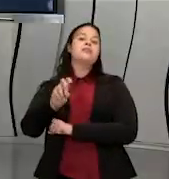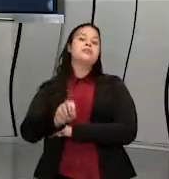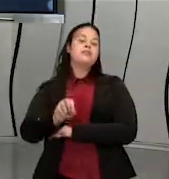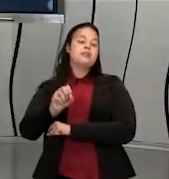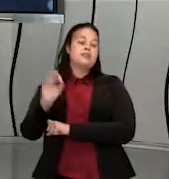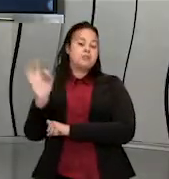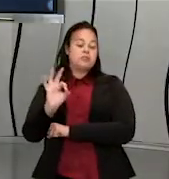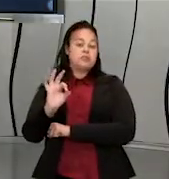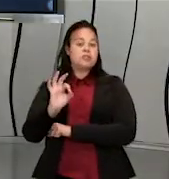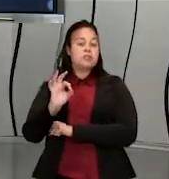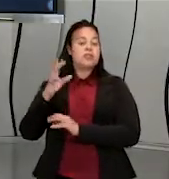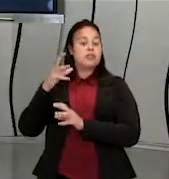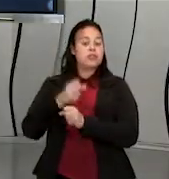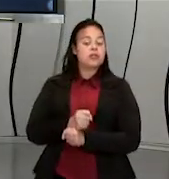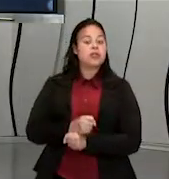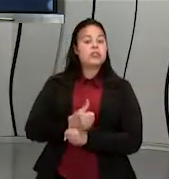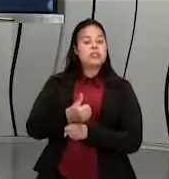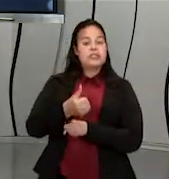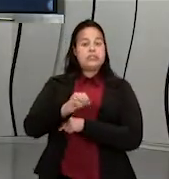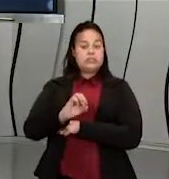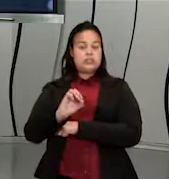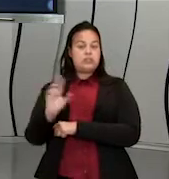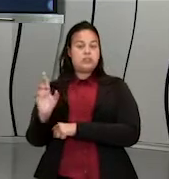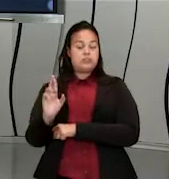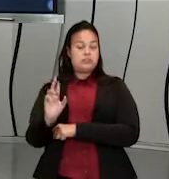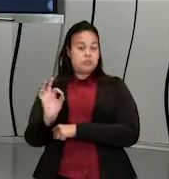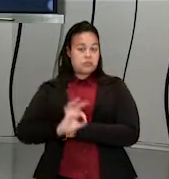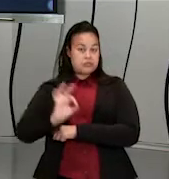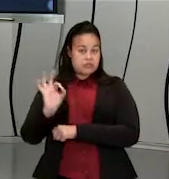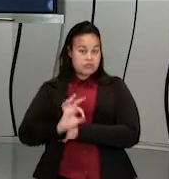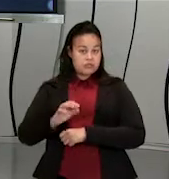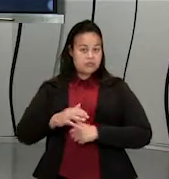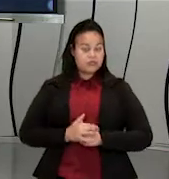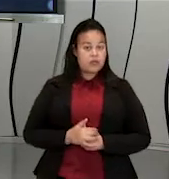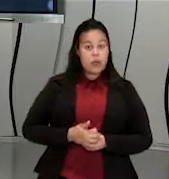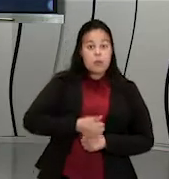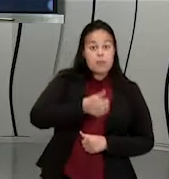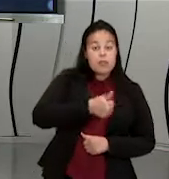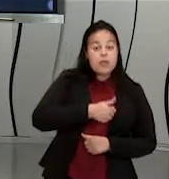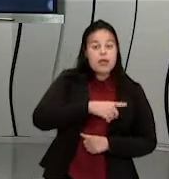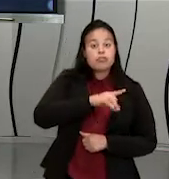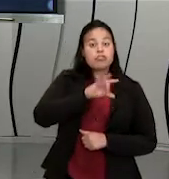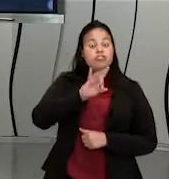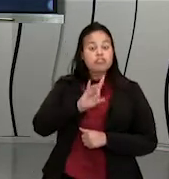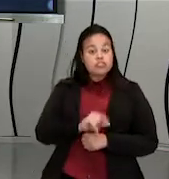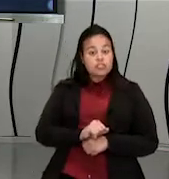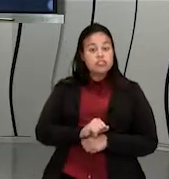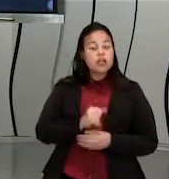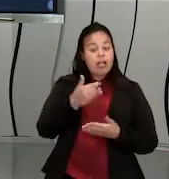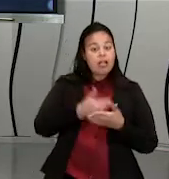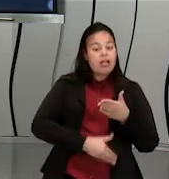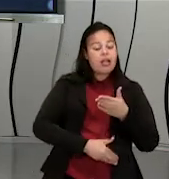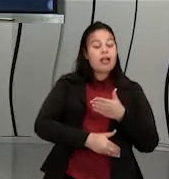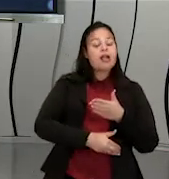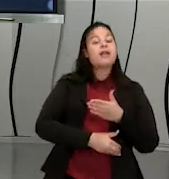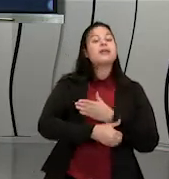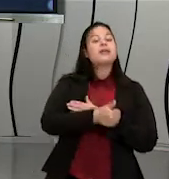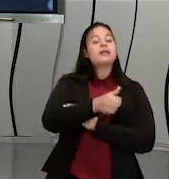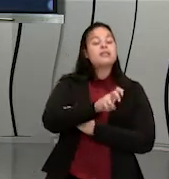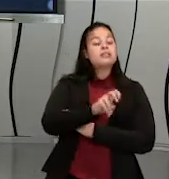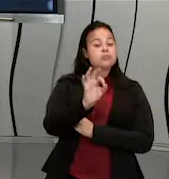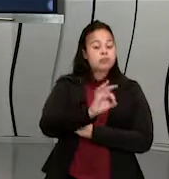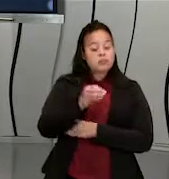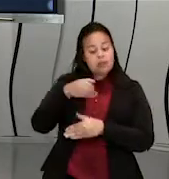ser 65%. Então, no primeiro dia de liquidação, ela vendeu 15% do estoque, no segundo